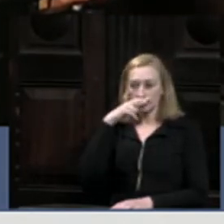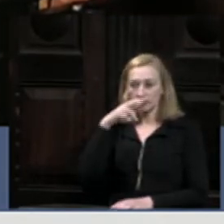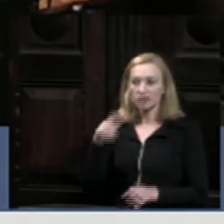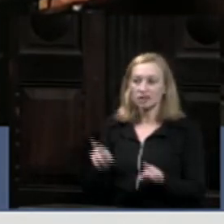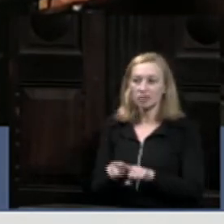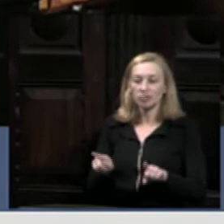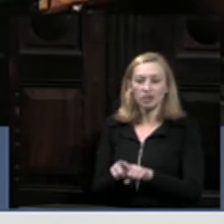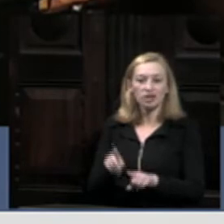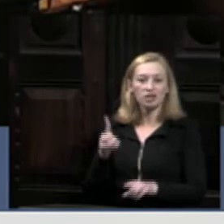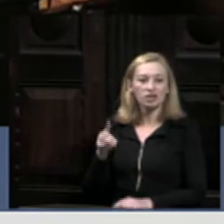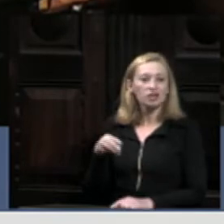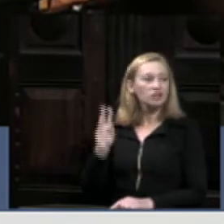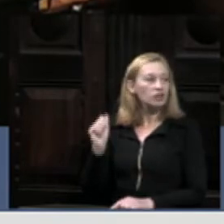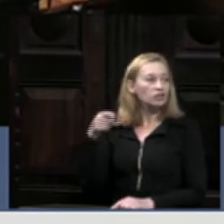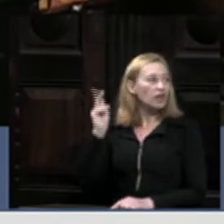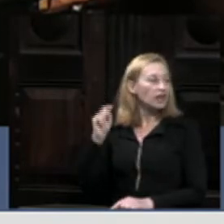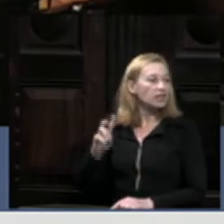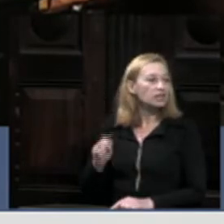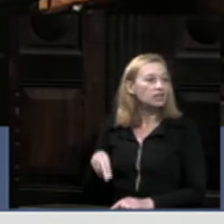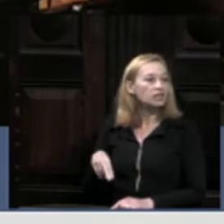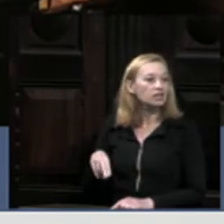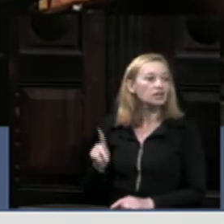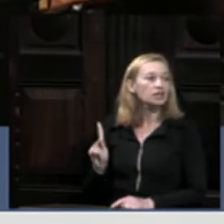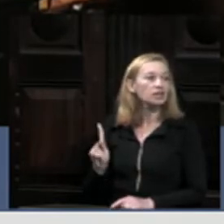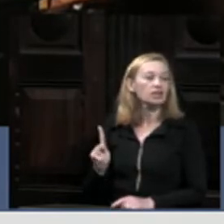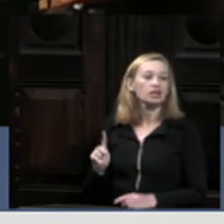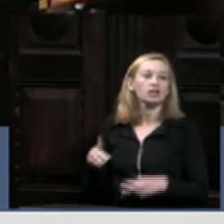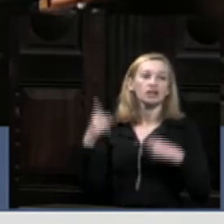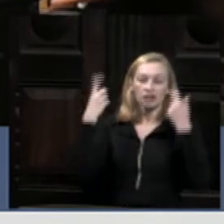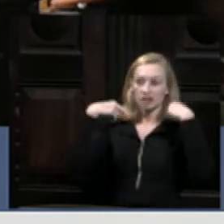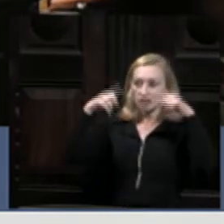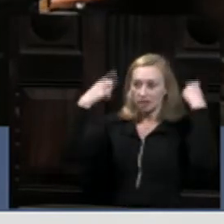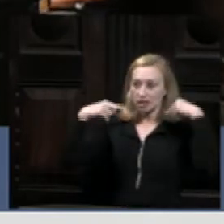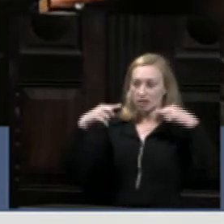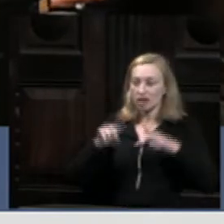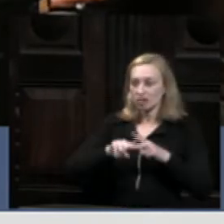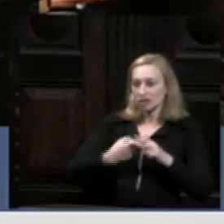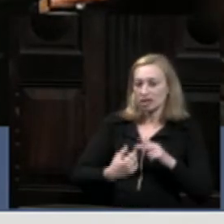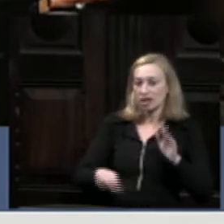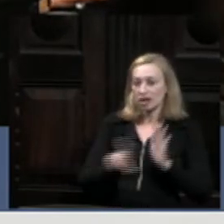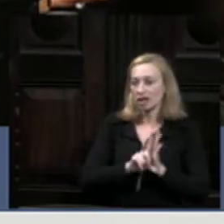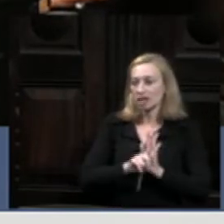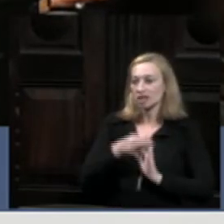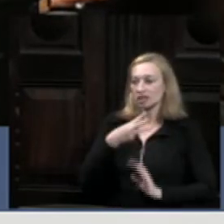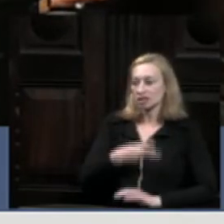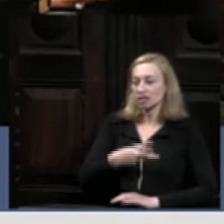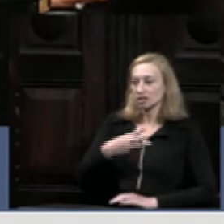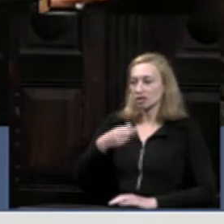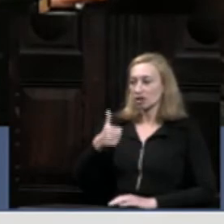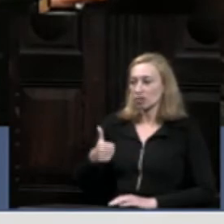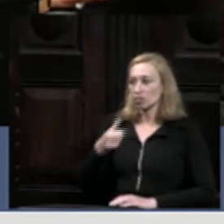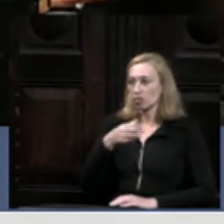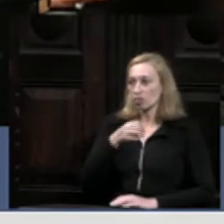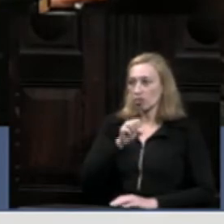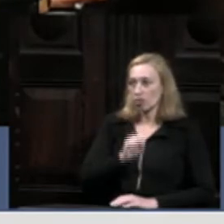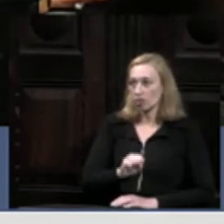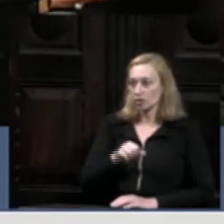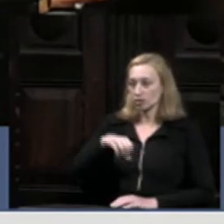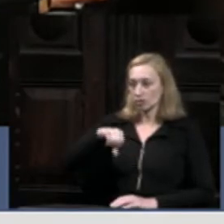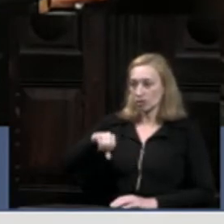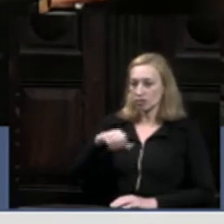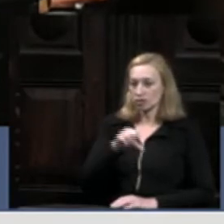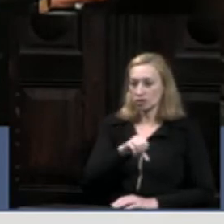Carneiro, que altera a Lei 3189 de 99,